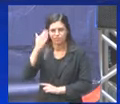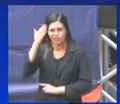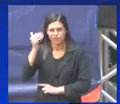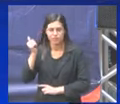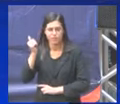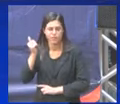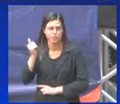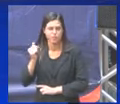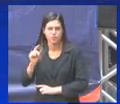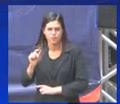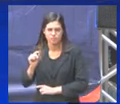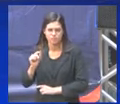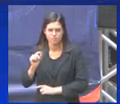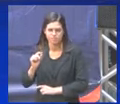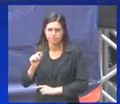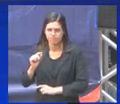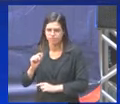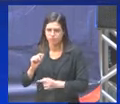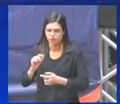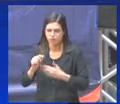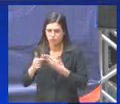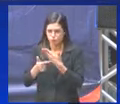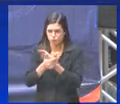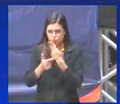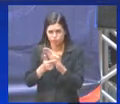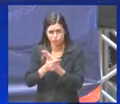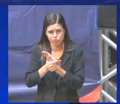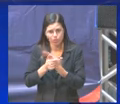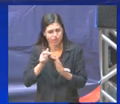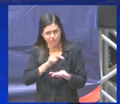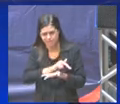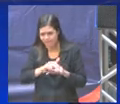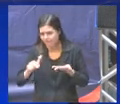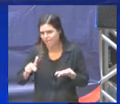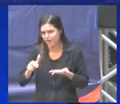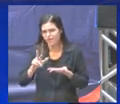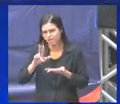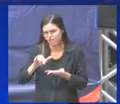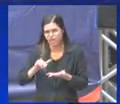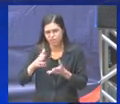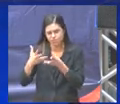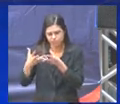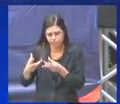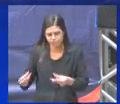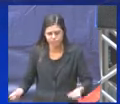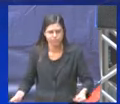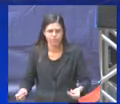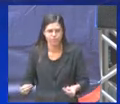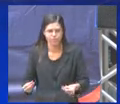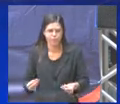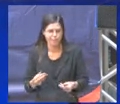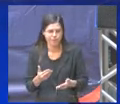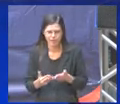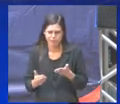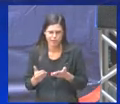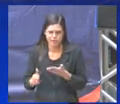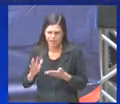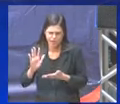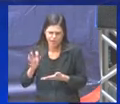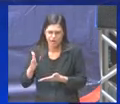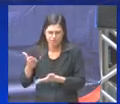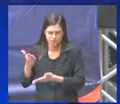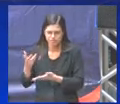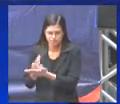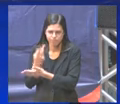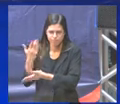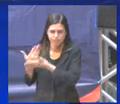leva de funções desaparecerão, como sempre aconteceu. Mas muitas oportunidades